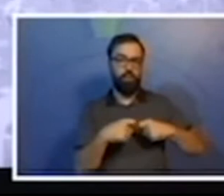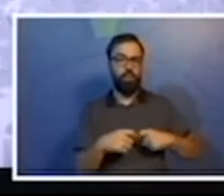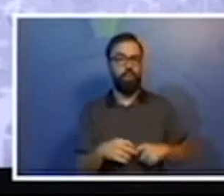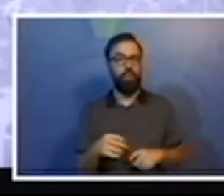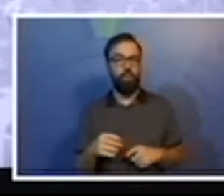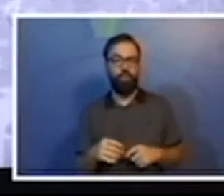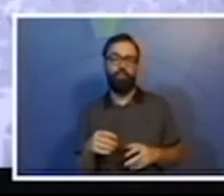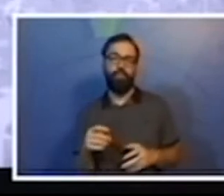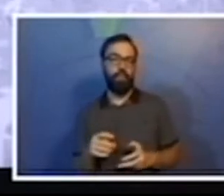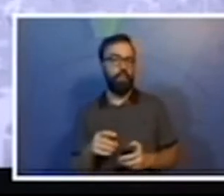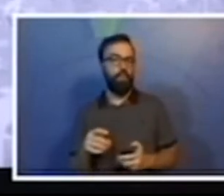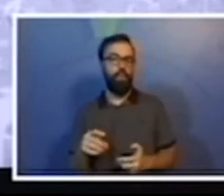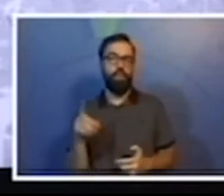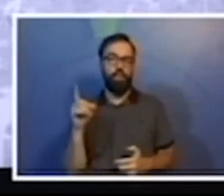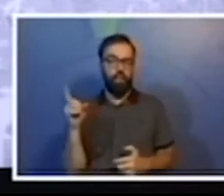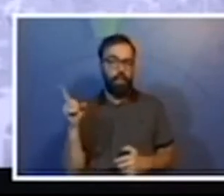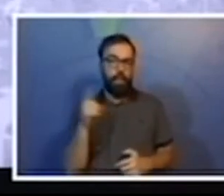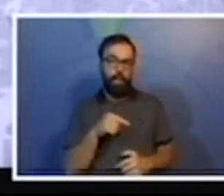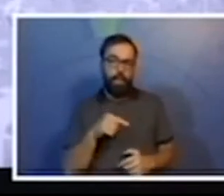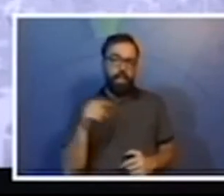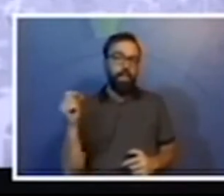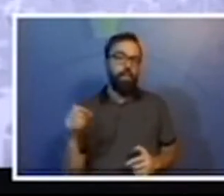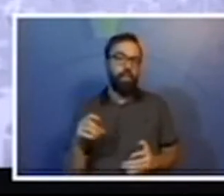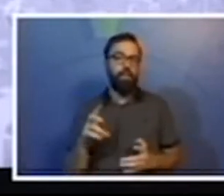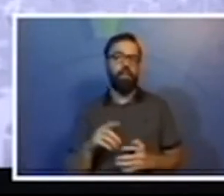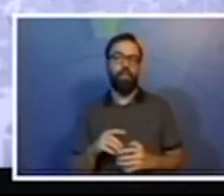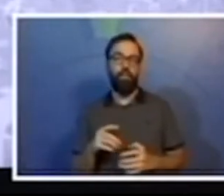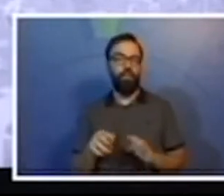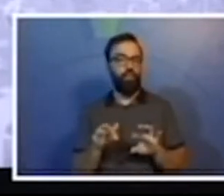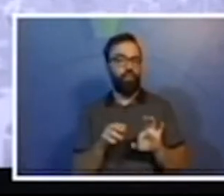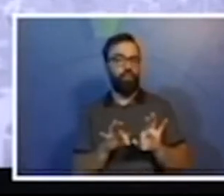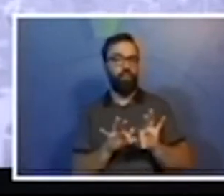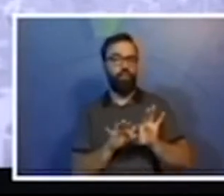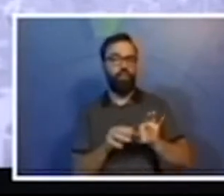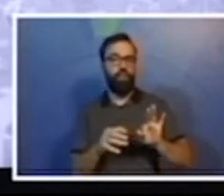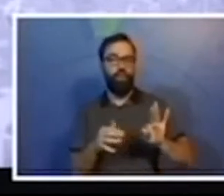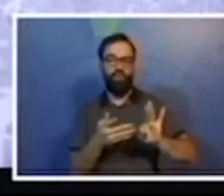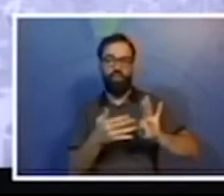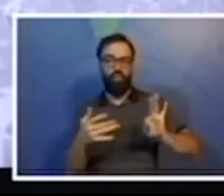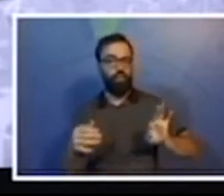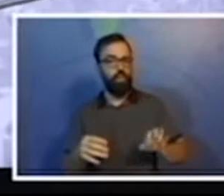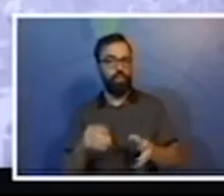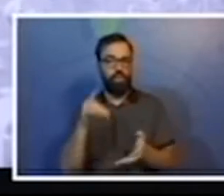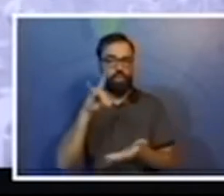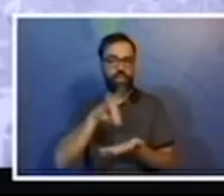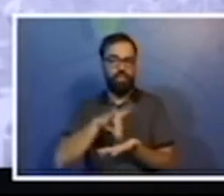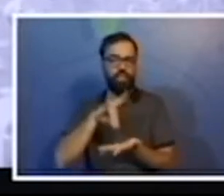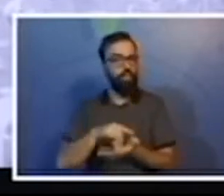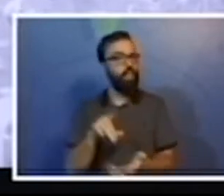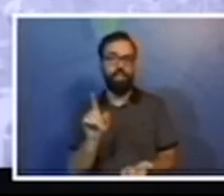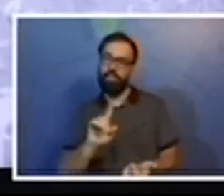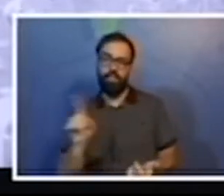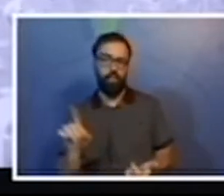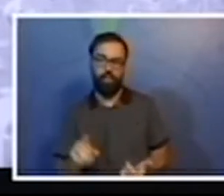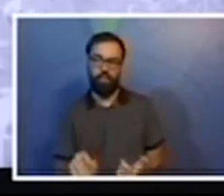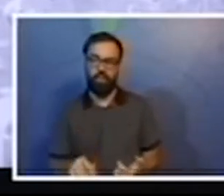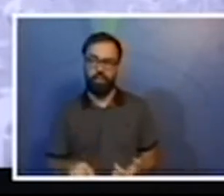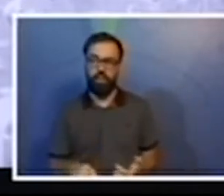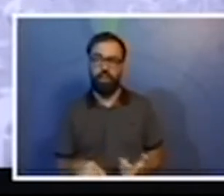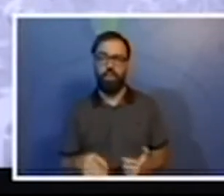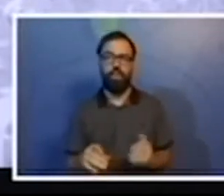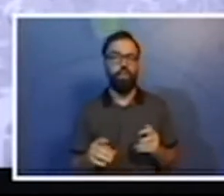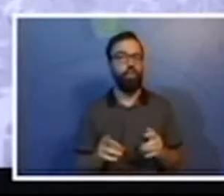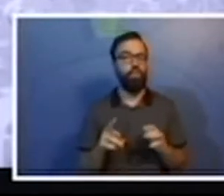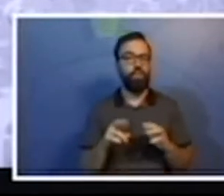ou a maçã a parte da flor que se desenvolve para formá-lo é o Receptáculo floral que essa região aqui